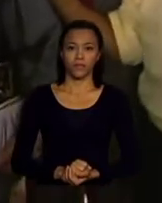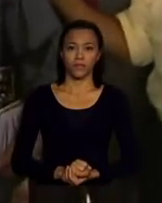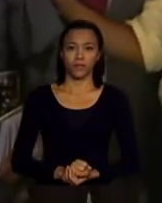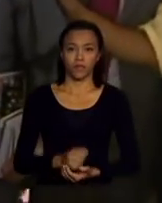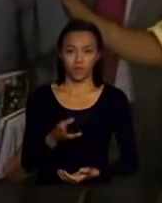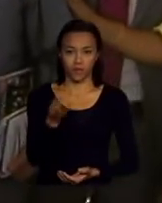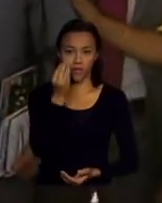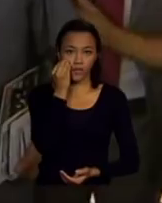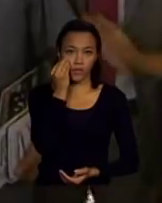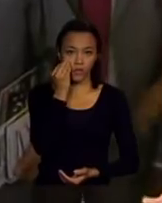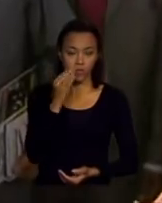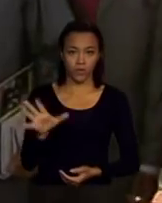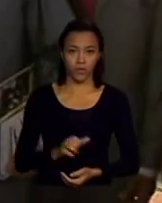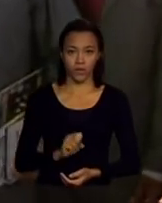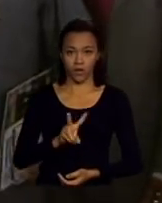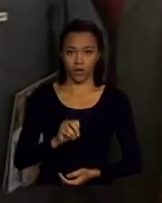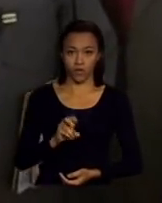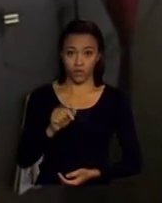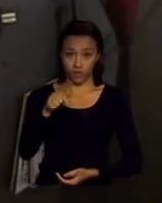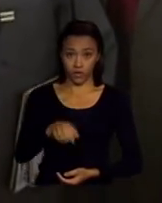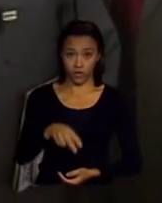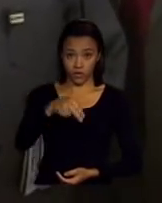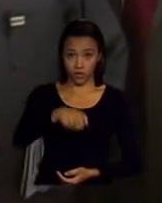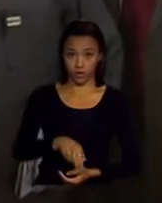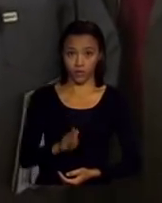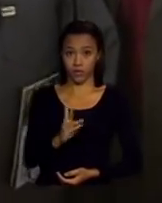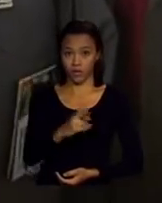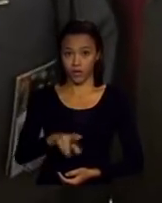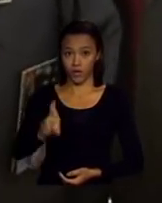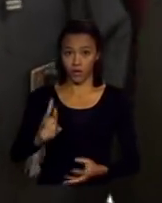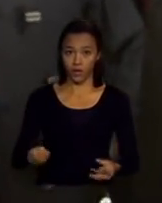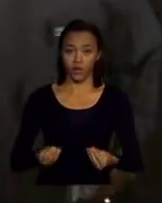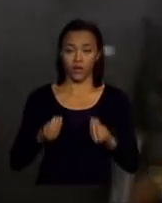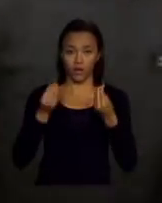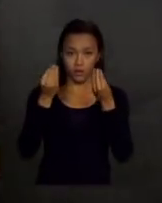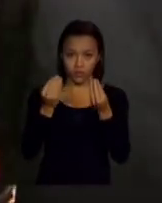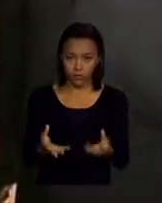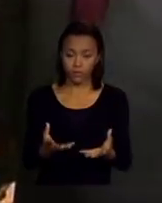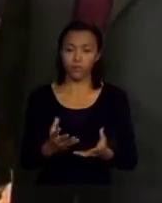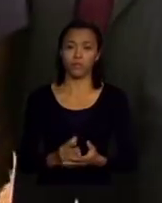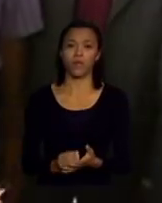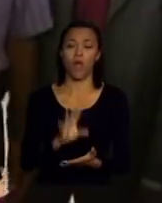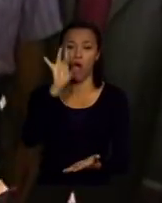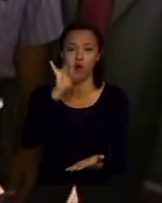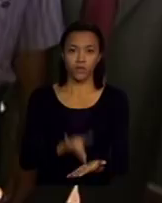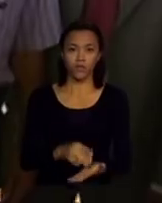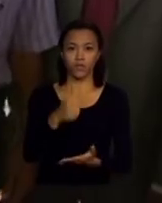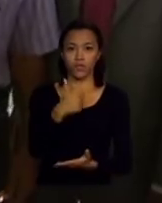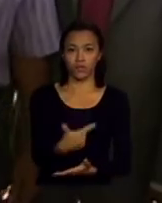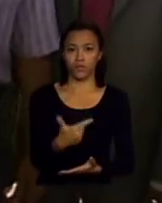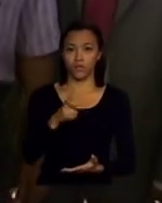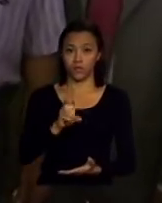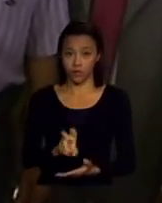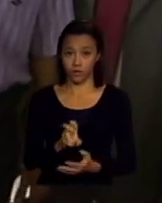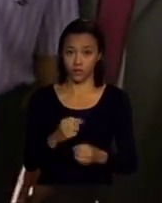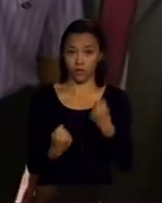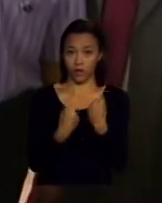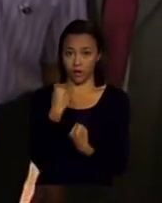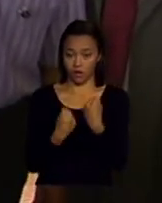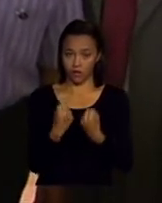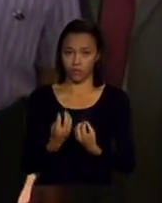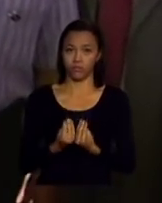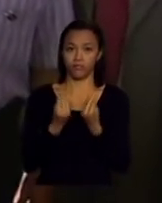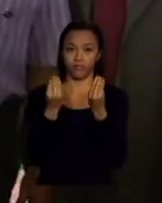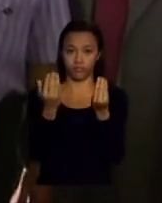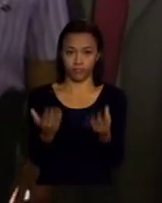Você acompanha ao vivo aqui na TV NBR a visita, a entrega oficial de 25 escavadeiras a